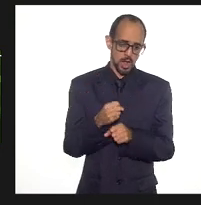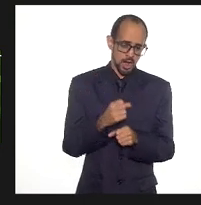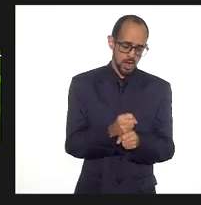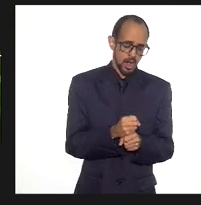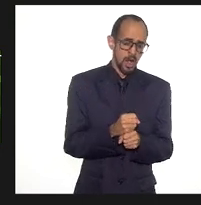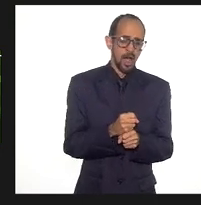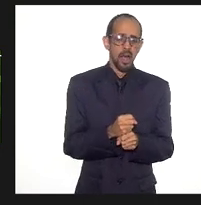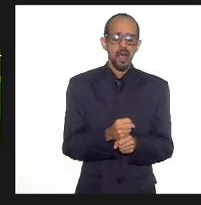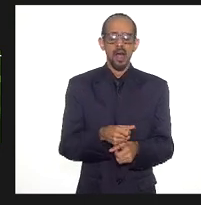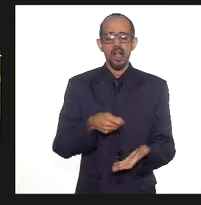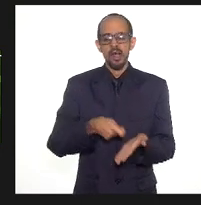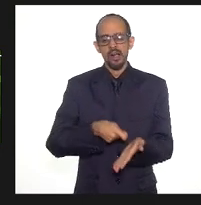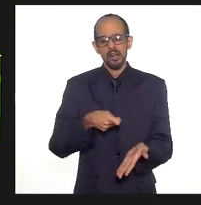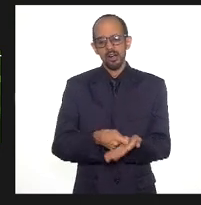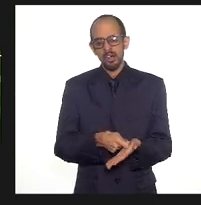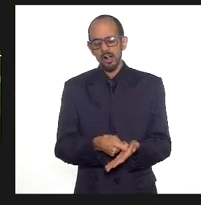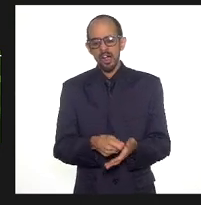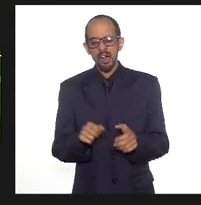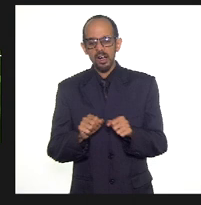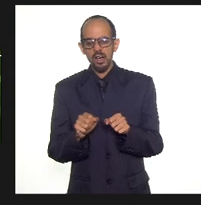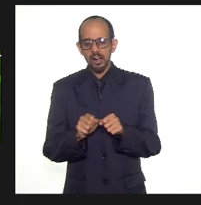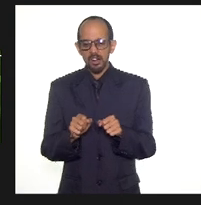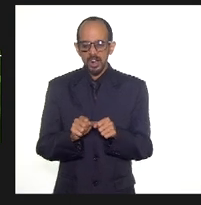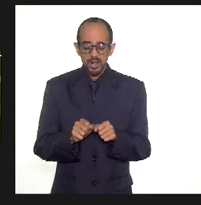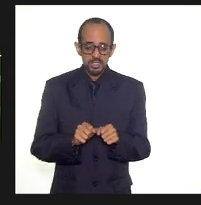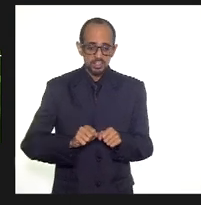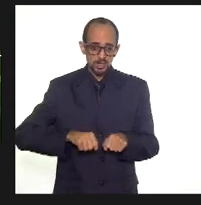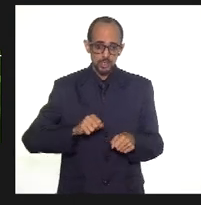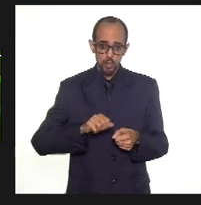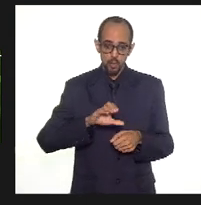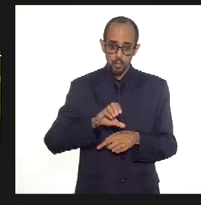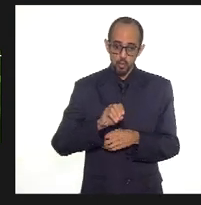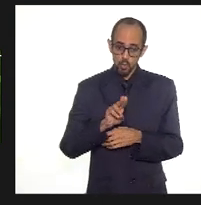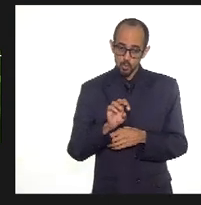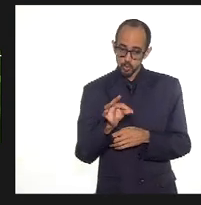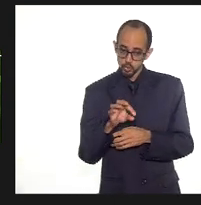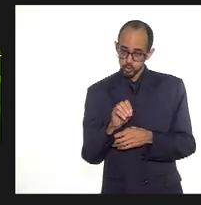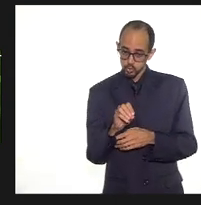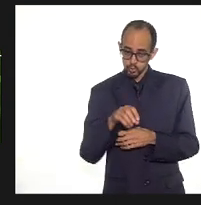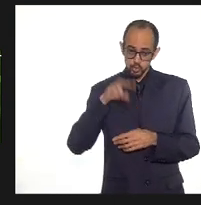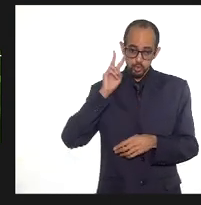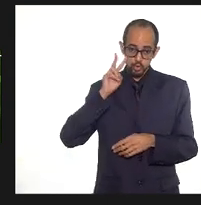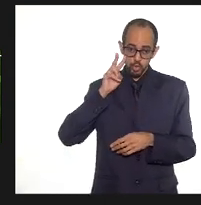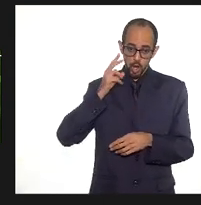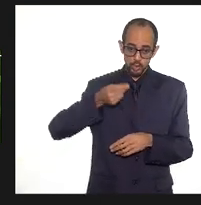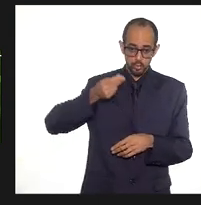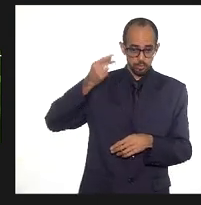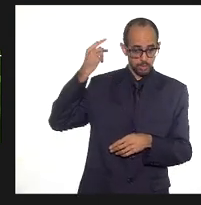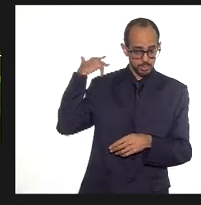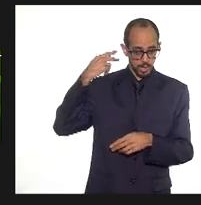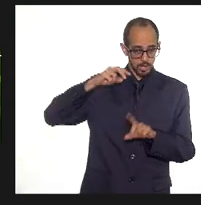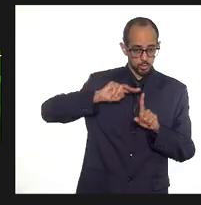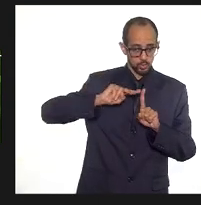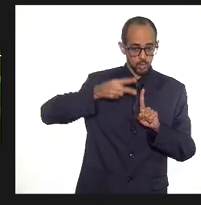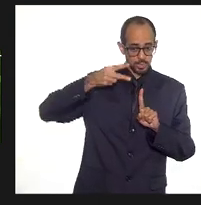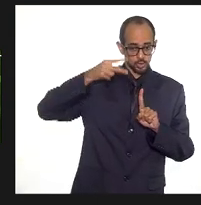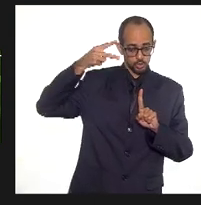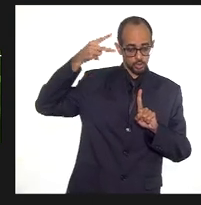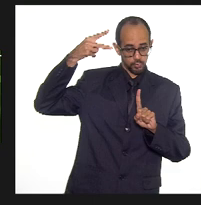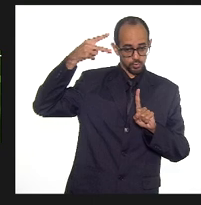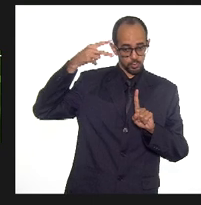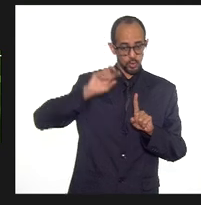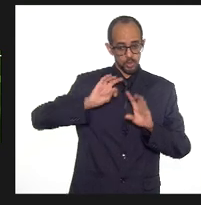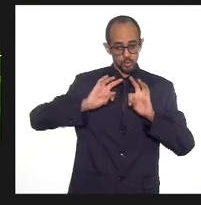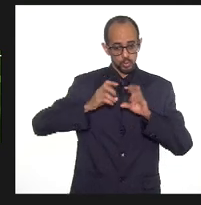revisão da base de custo histórico do meu ativo, de sorte que todos os valores identificados a partir